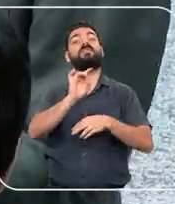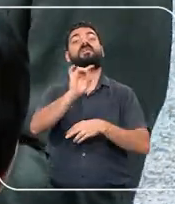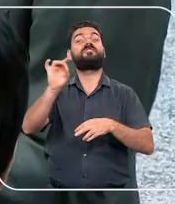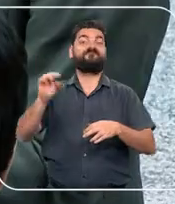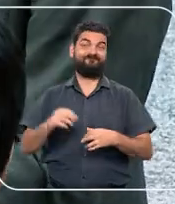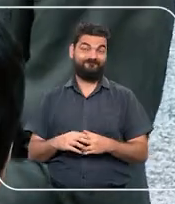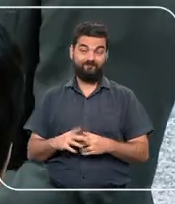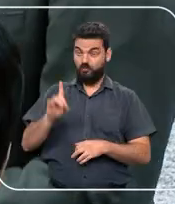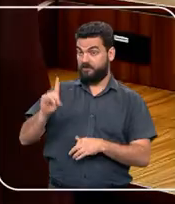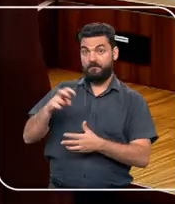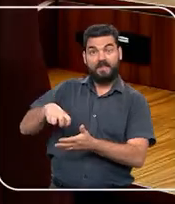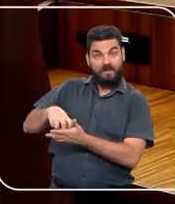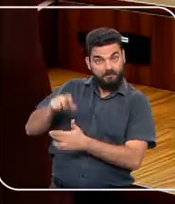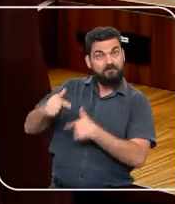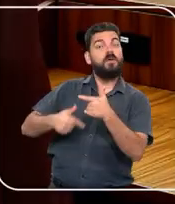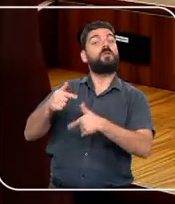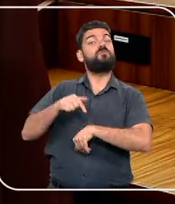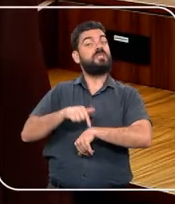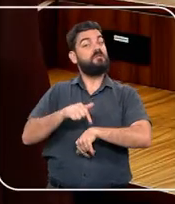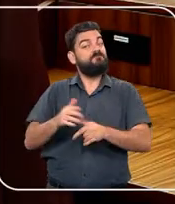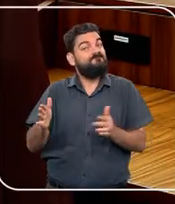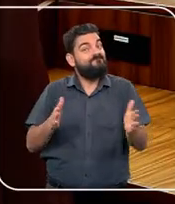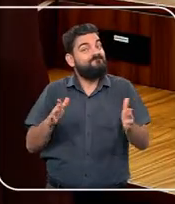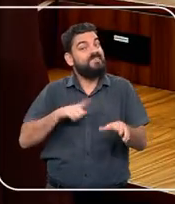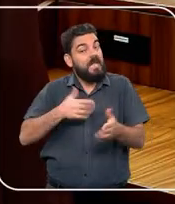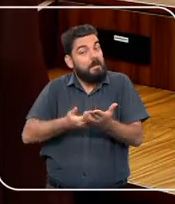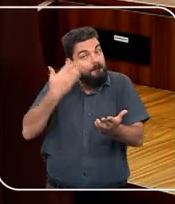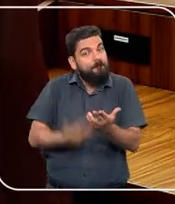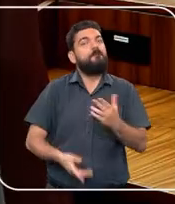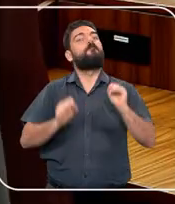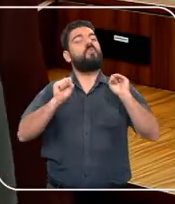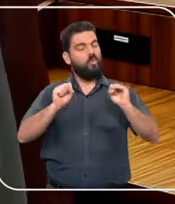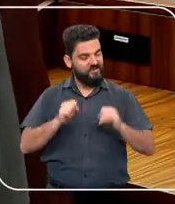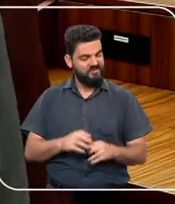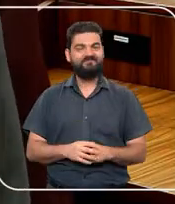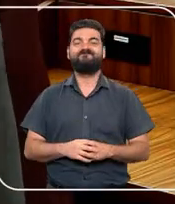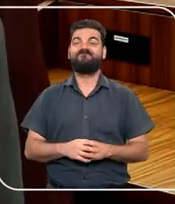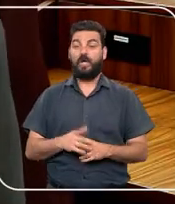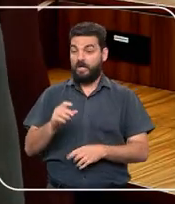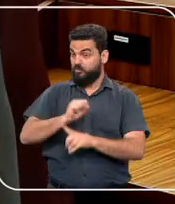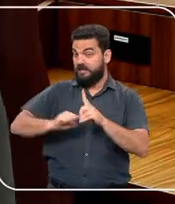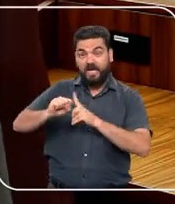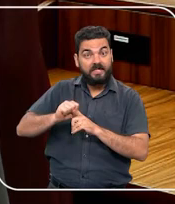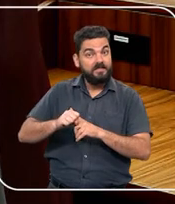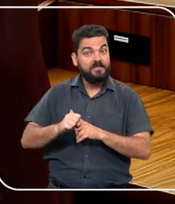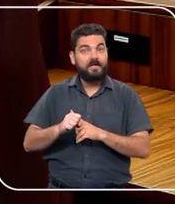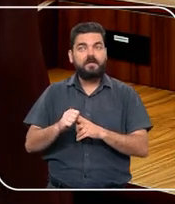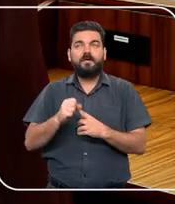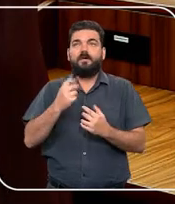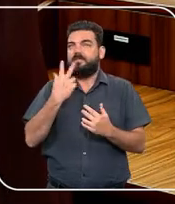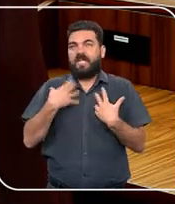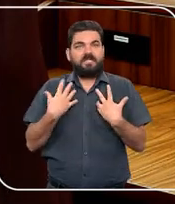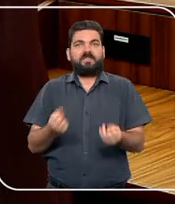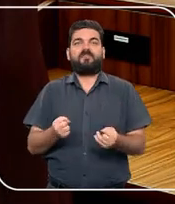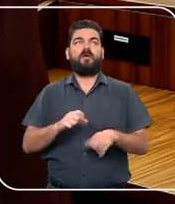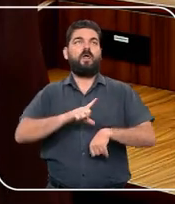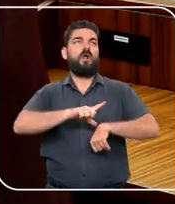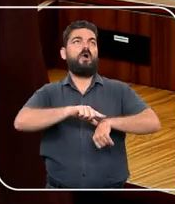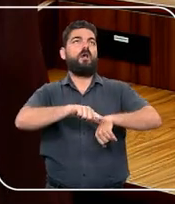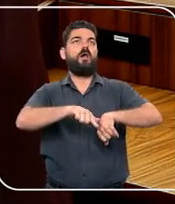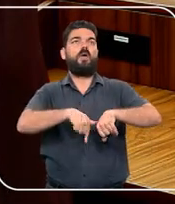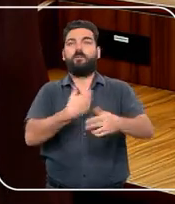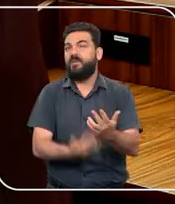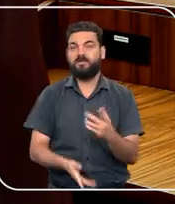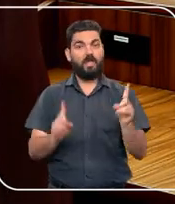a liberdade delas e o direito penal trabalha com prazos de prescrição muito rígidos a sociedade brasileira não iria